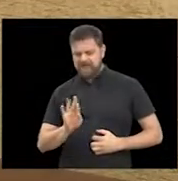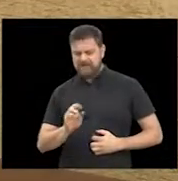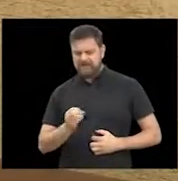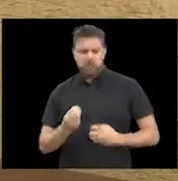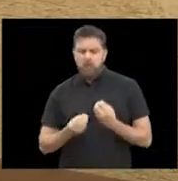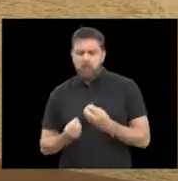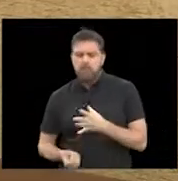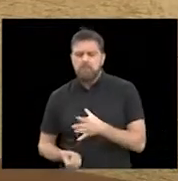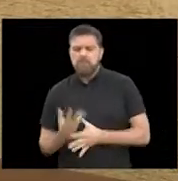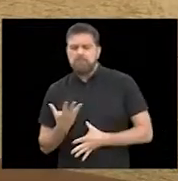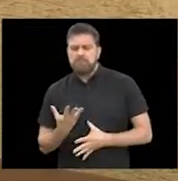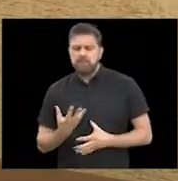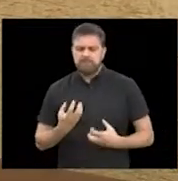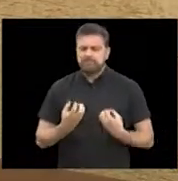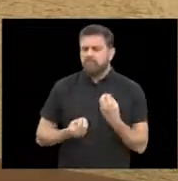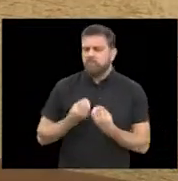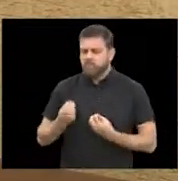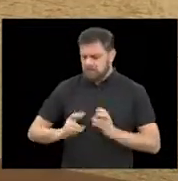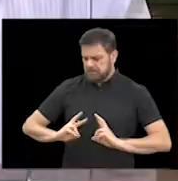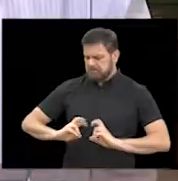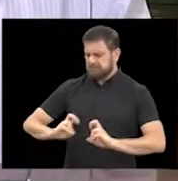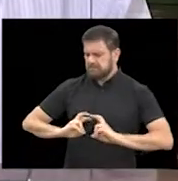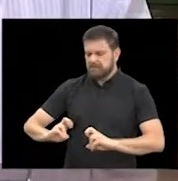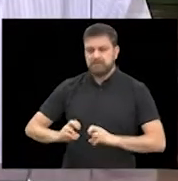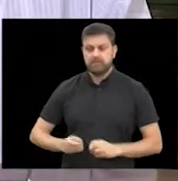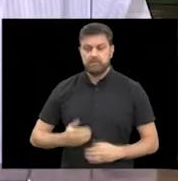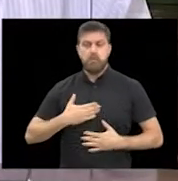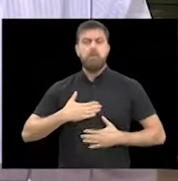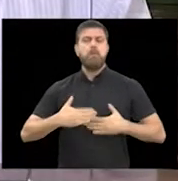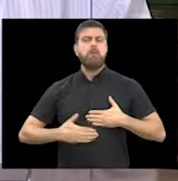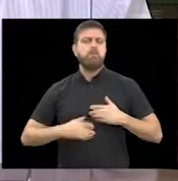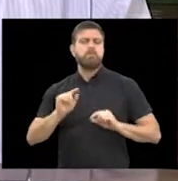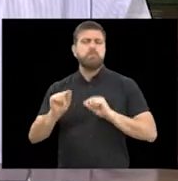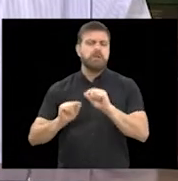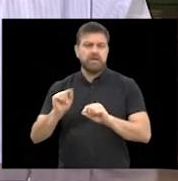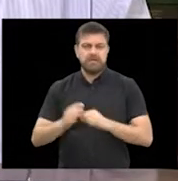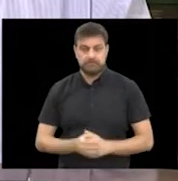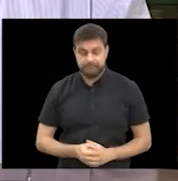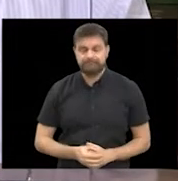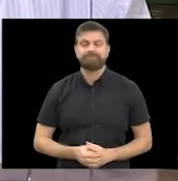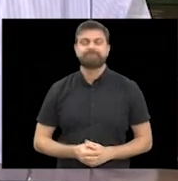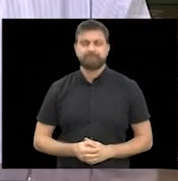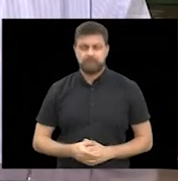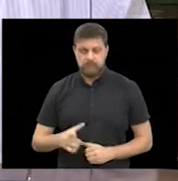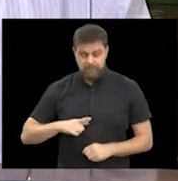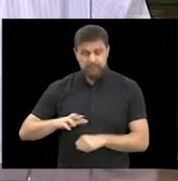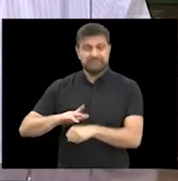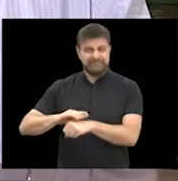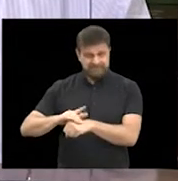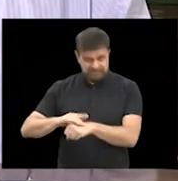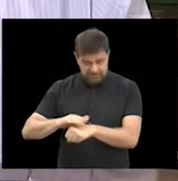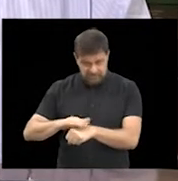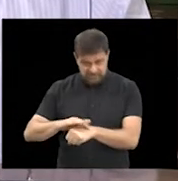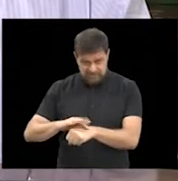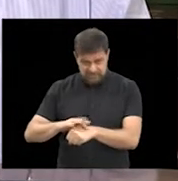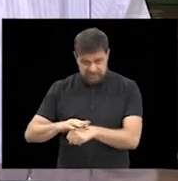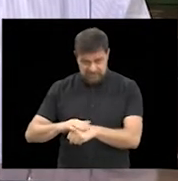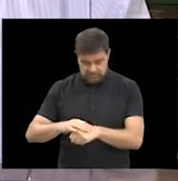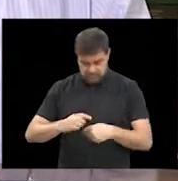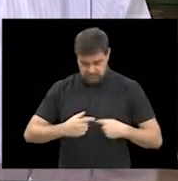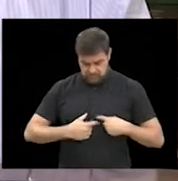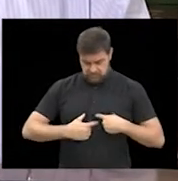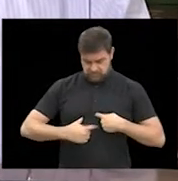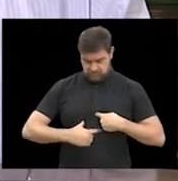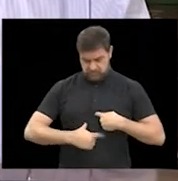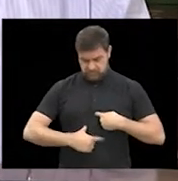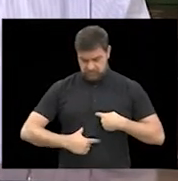e o que que ela provoca no organismo da pessoa? Bom, a gastrite é uma entidade patológica, ou